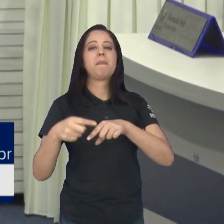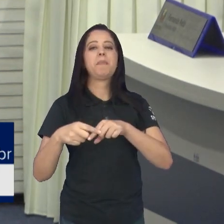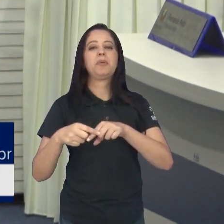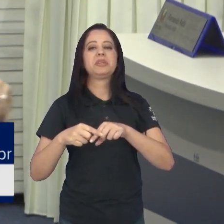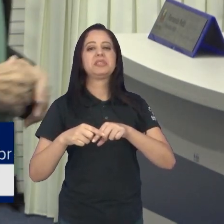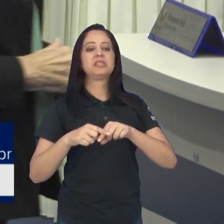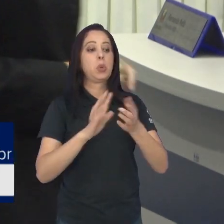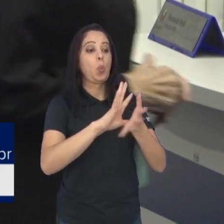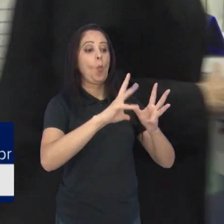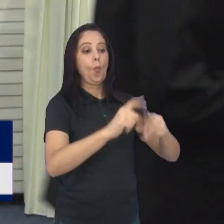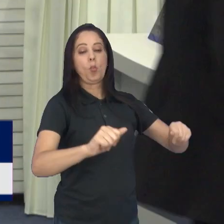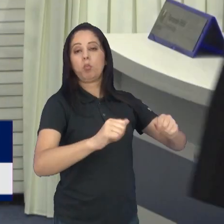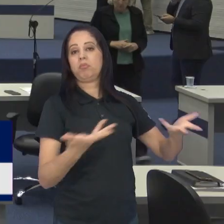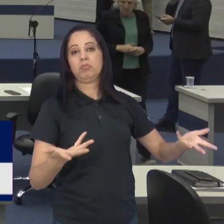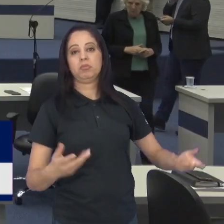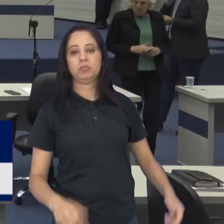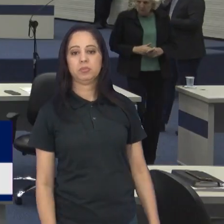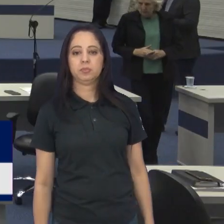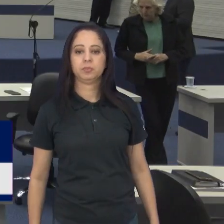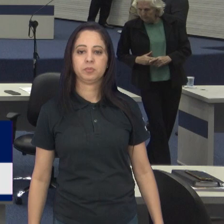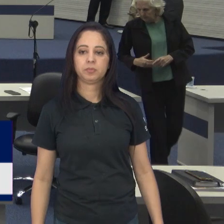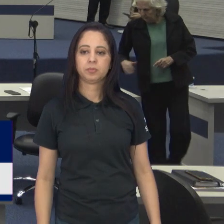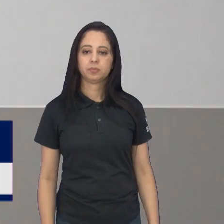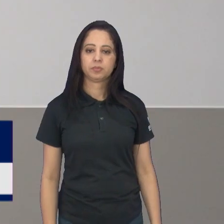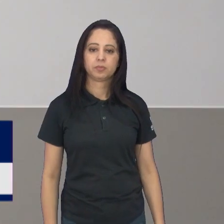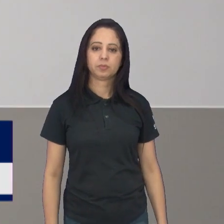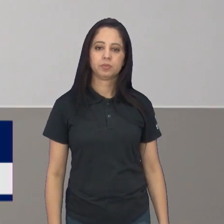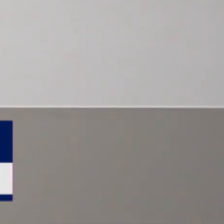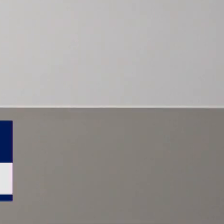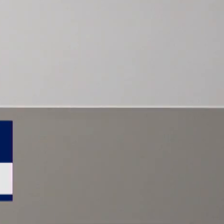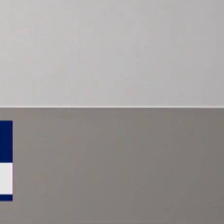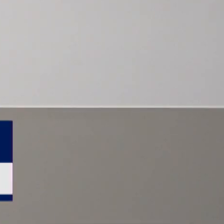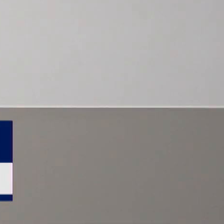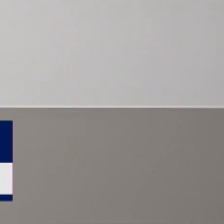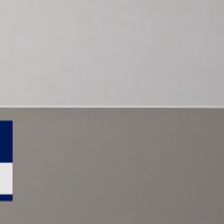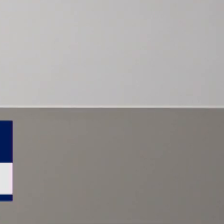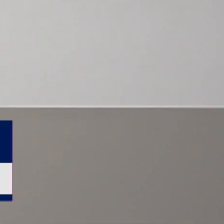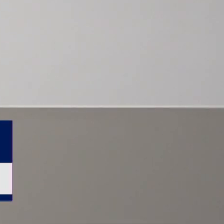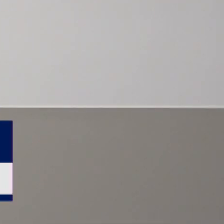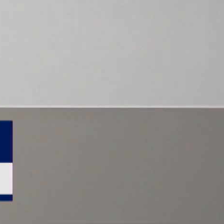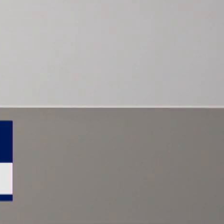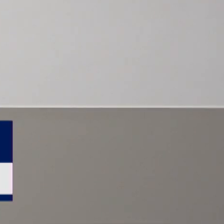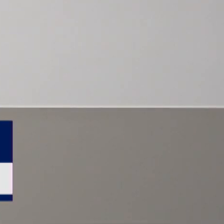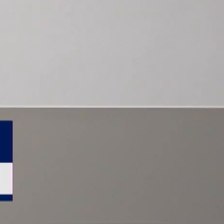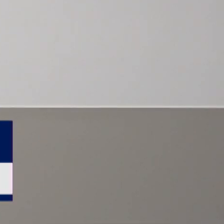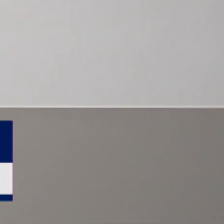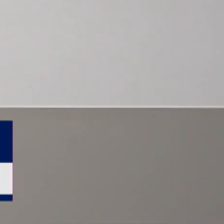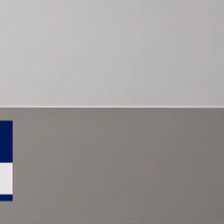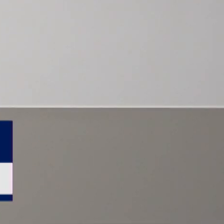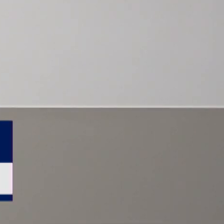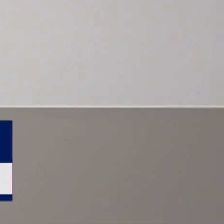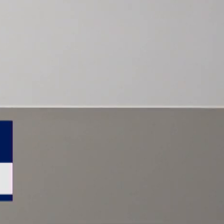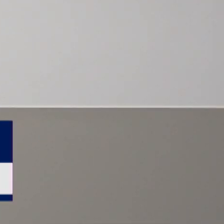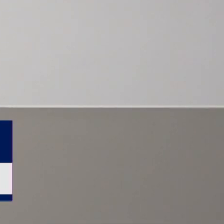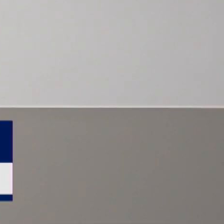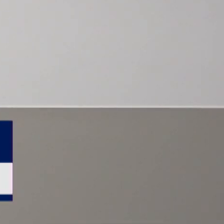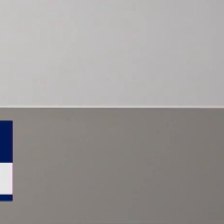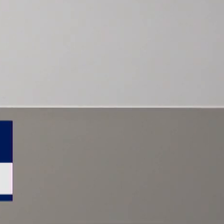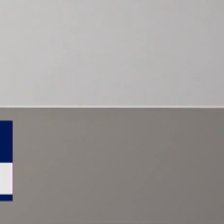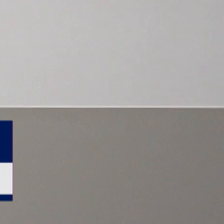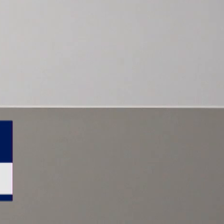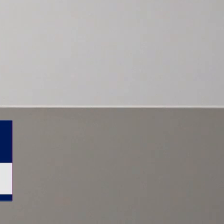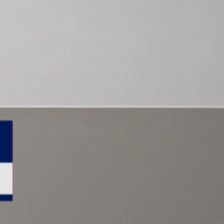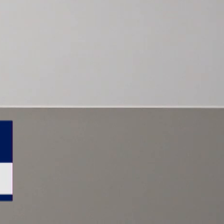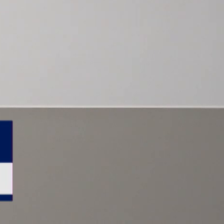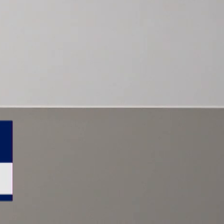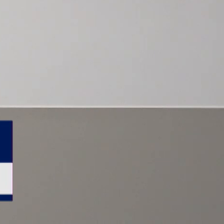nada. Quero deixar bem claro para os nobres prades que aqueles que já falaram na questão de ordem, não vou